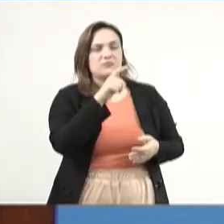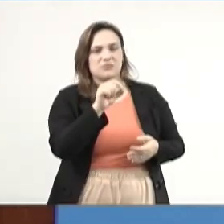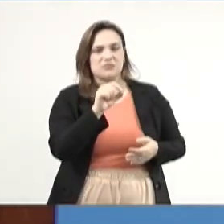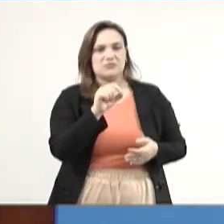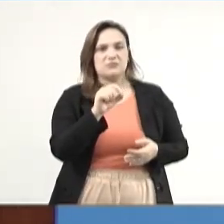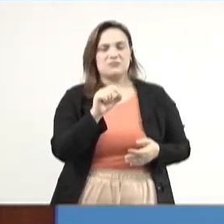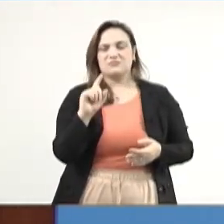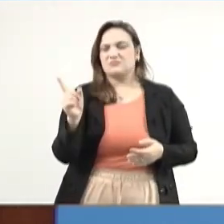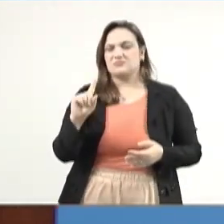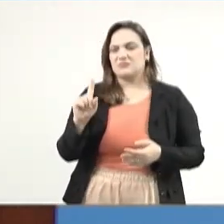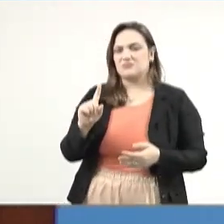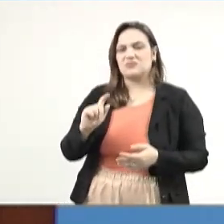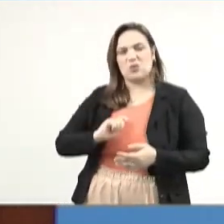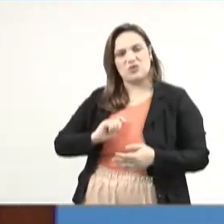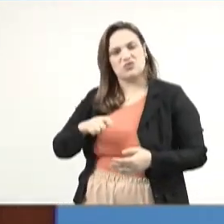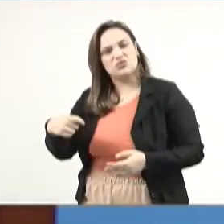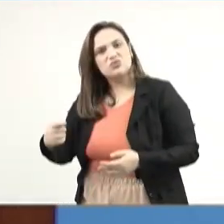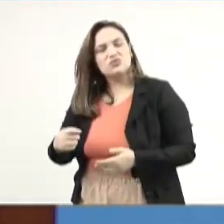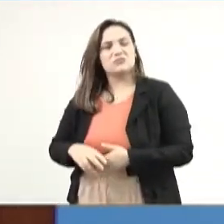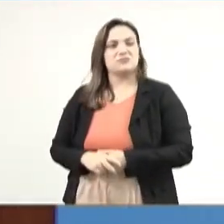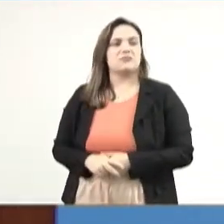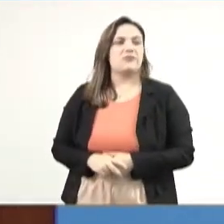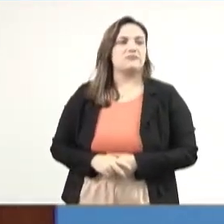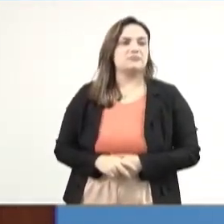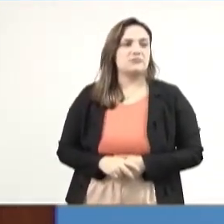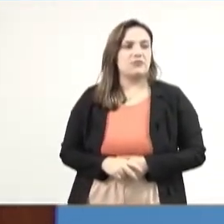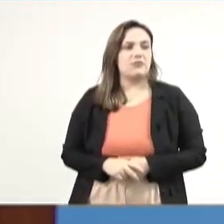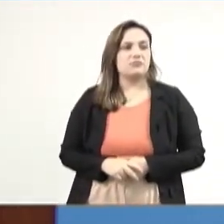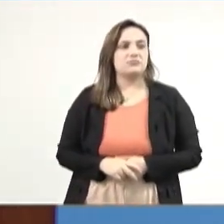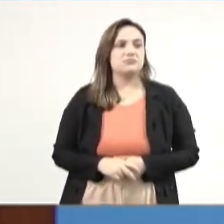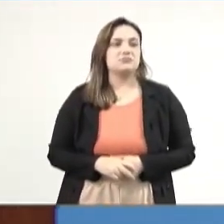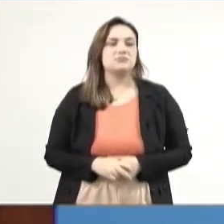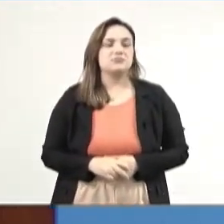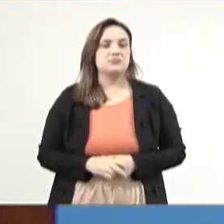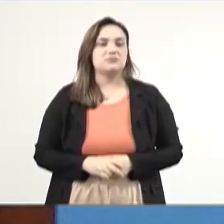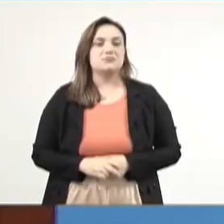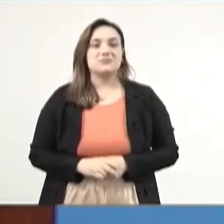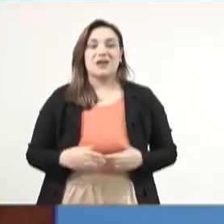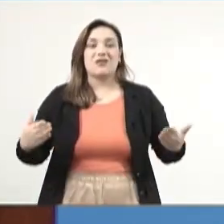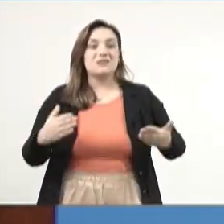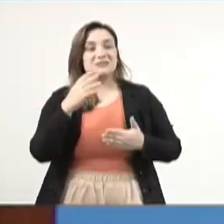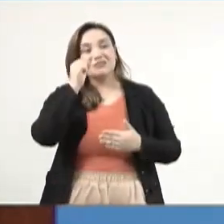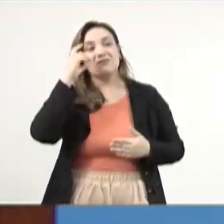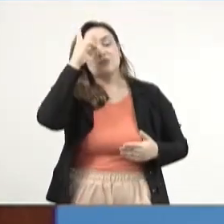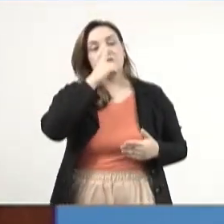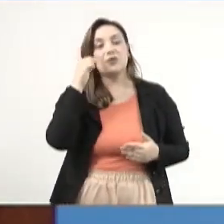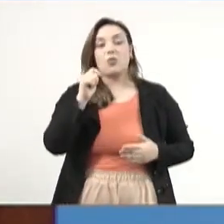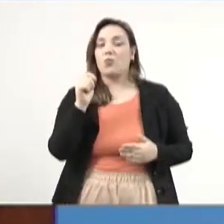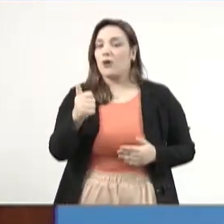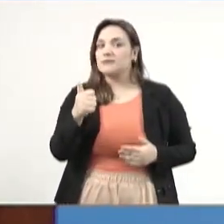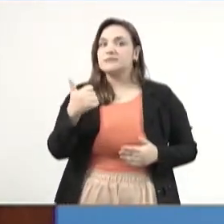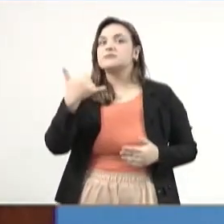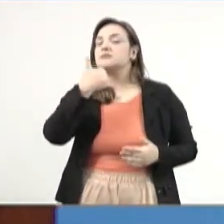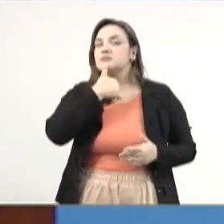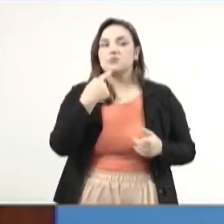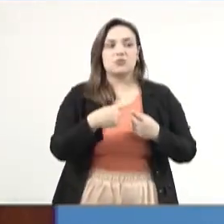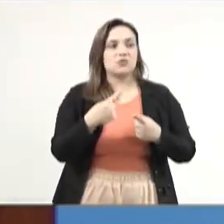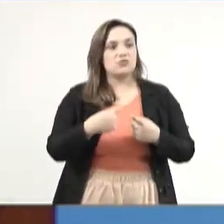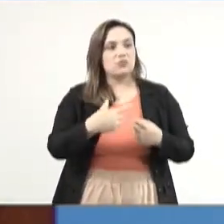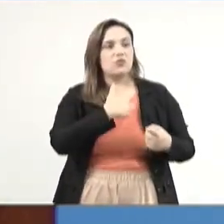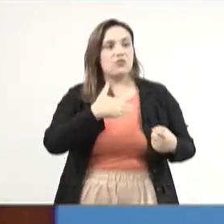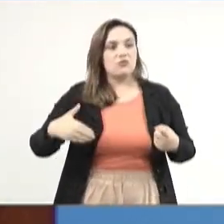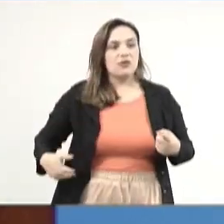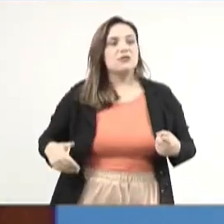ação. É fundamental. Este final de semana, a situação só não foi para tragédia, porque o governo